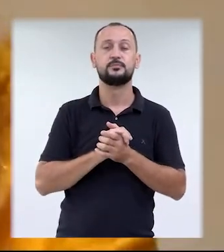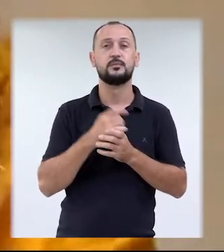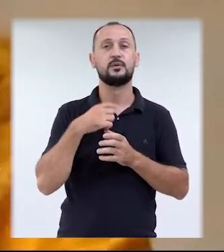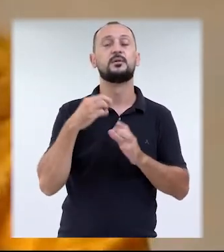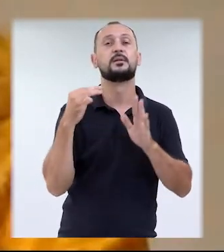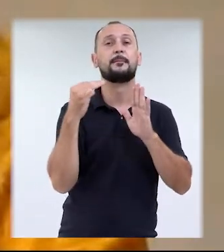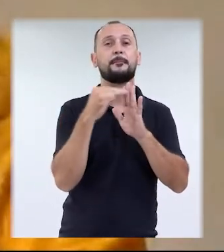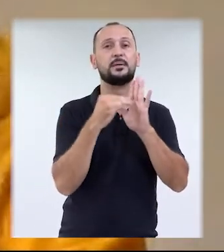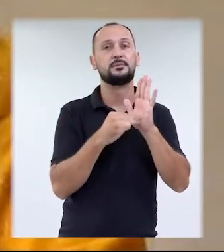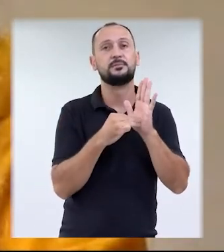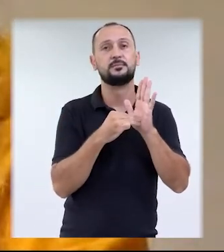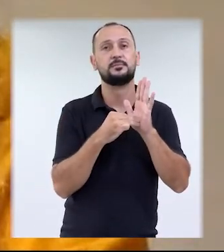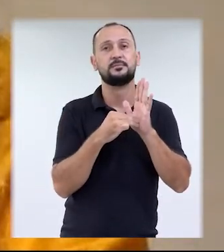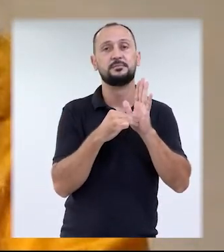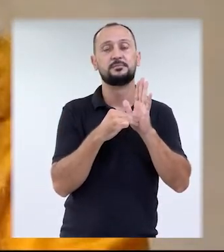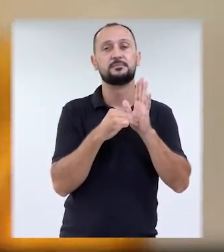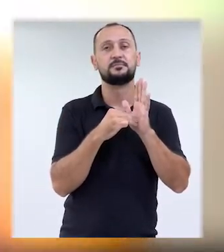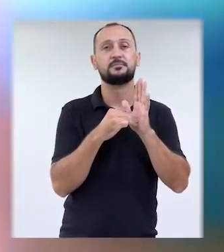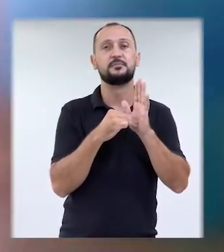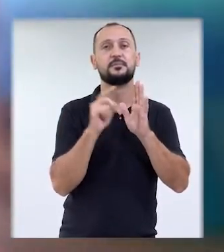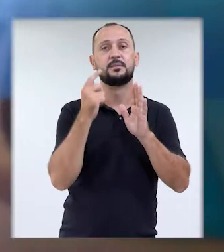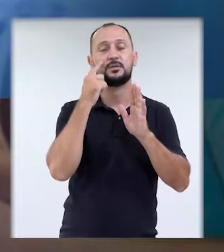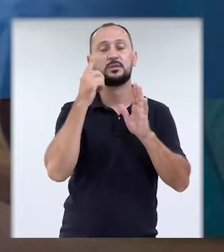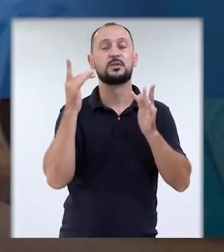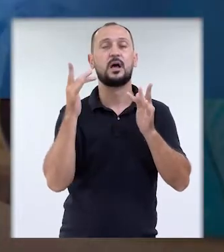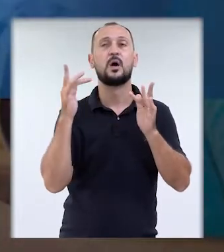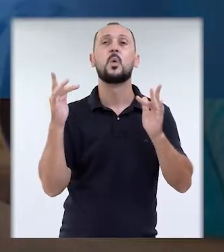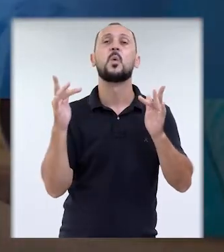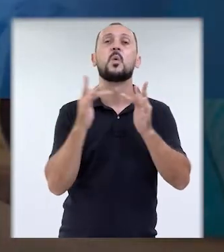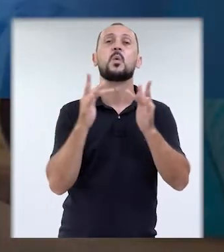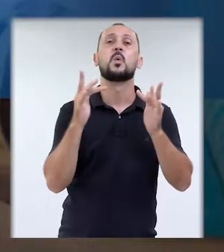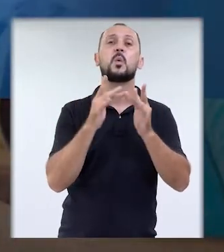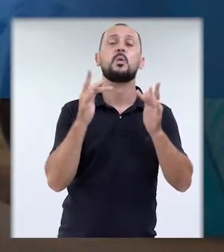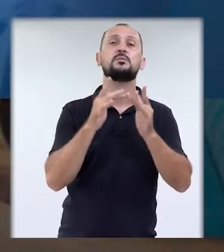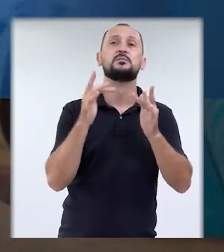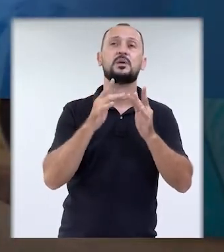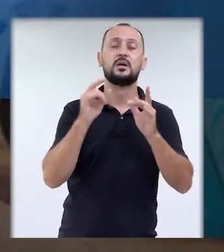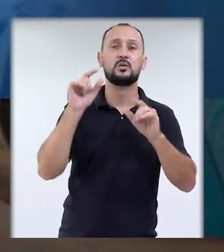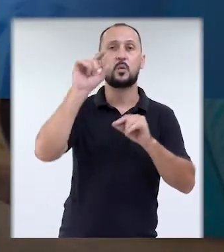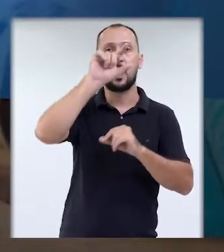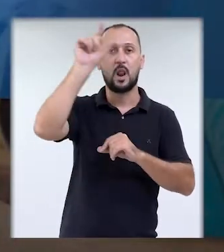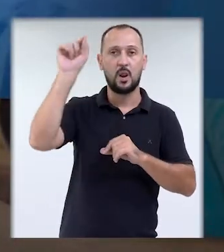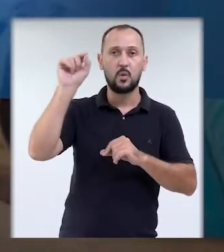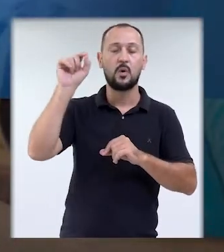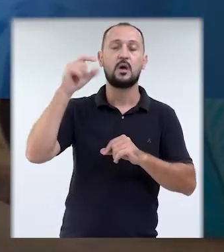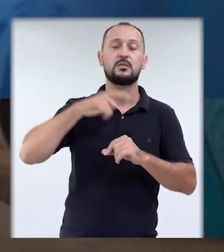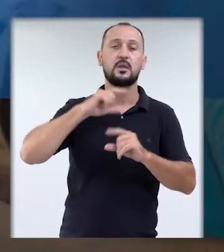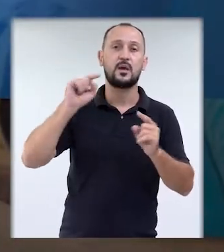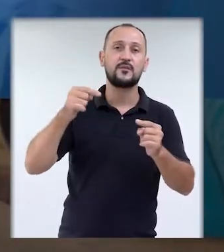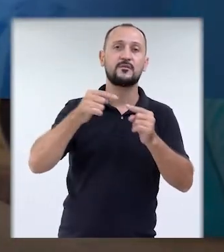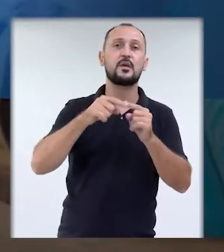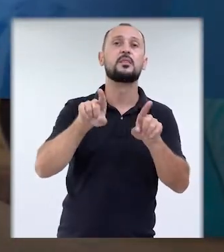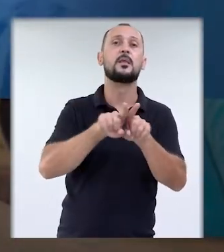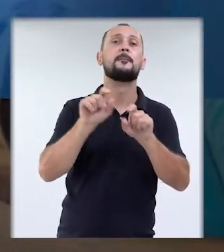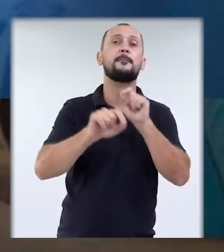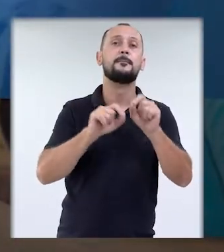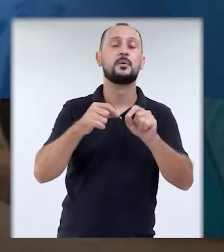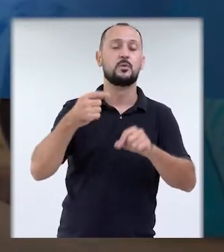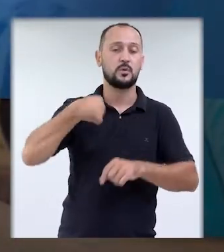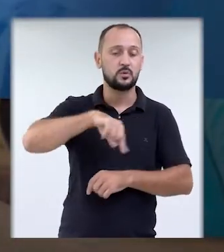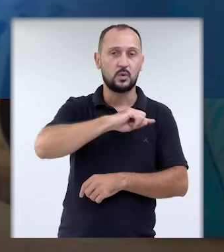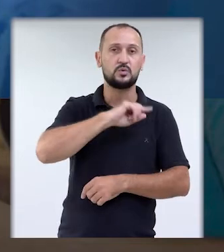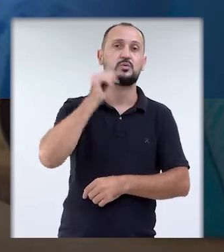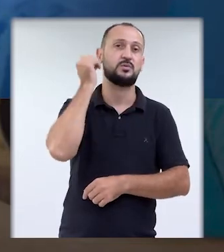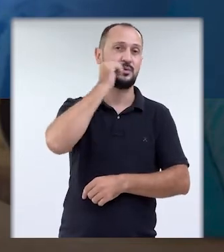nessa metodologia para a gente estar se conectando com esse ciclo lunar, tem a ver com também o nosso